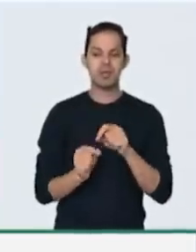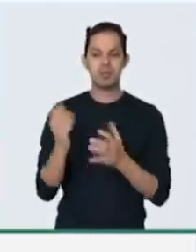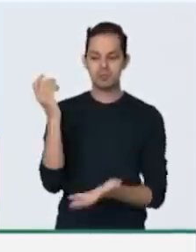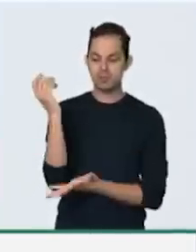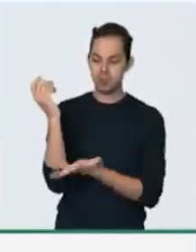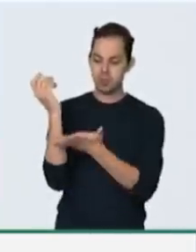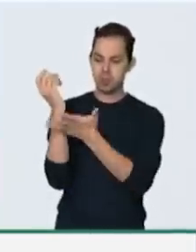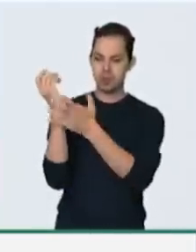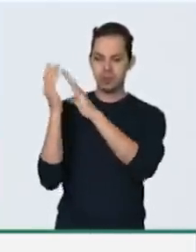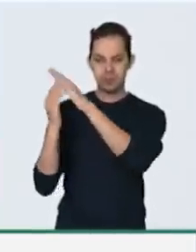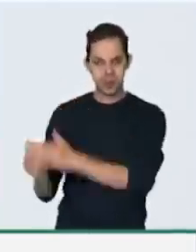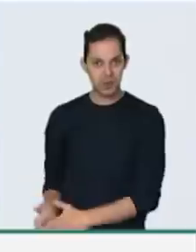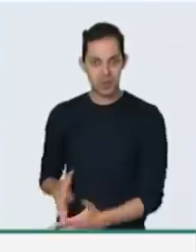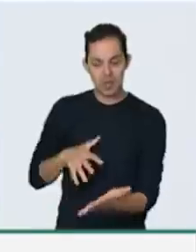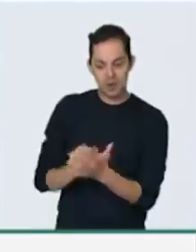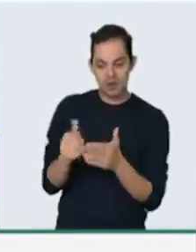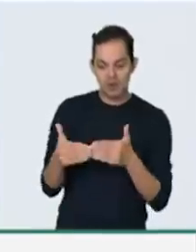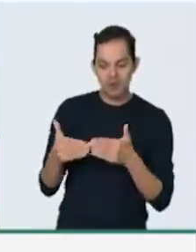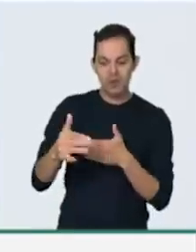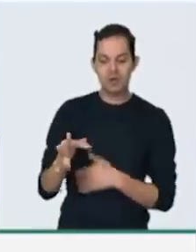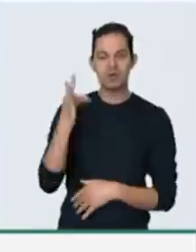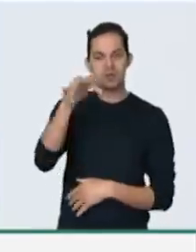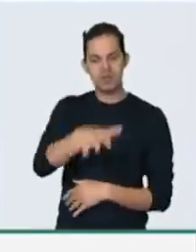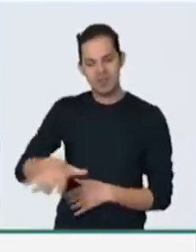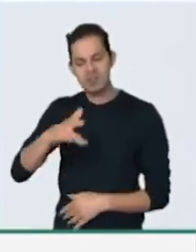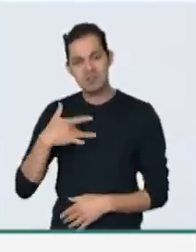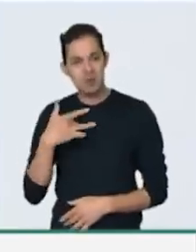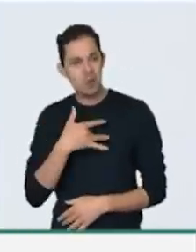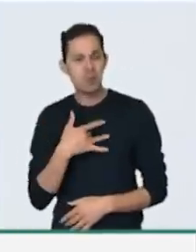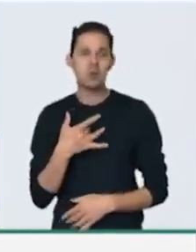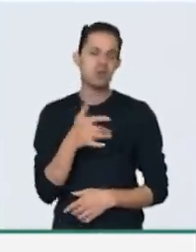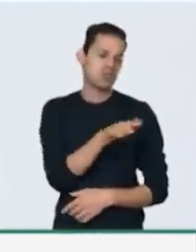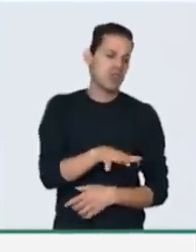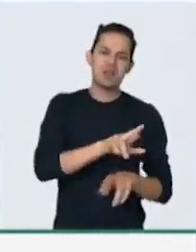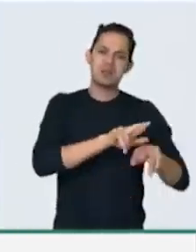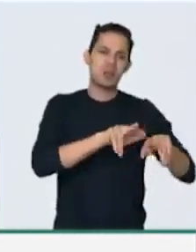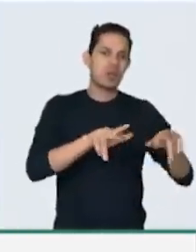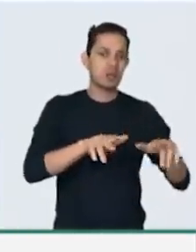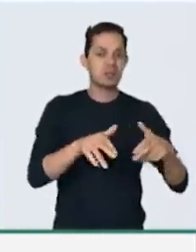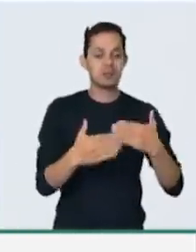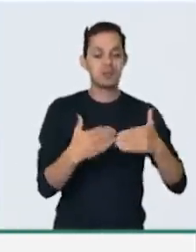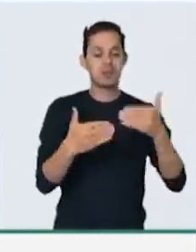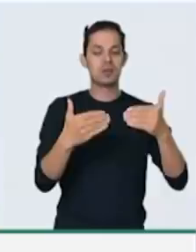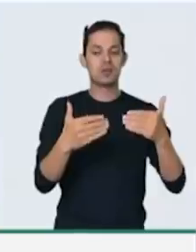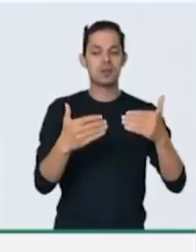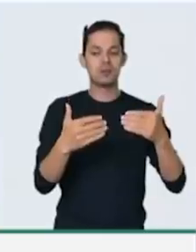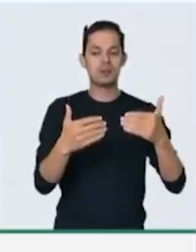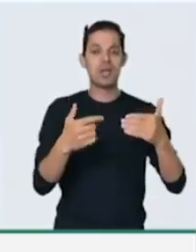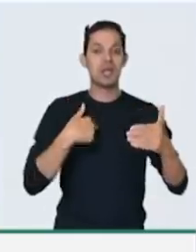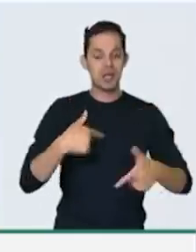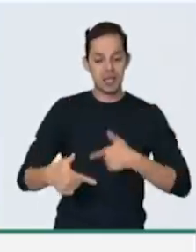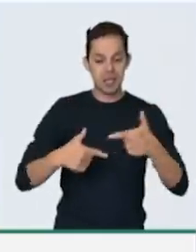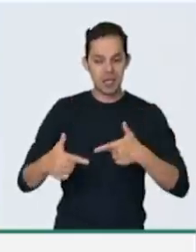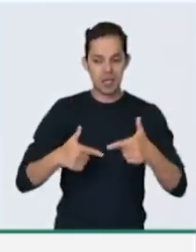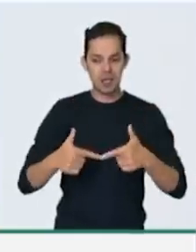desburocratizar futuros registros de patentes, aí, seja na área de saúde, seja em outras áreas, né? Desenvolvimento pessoalmente. Trabalhei durante alguns